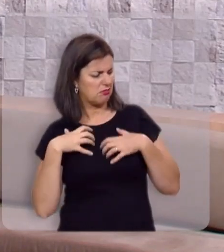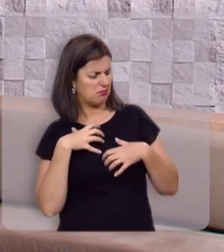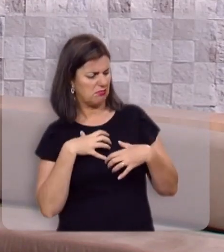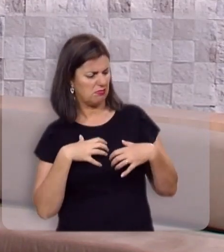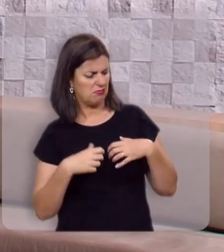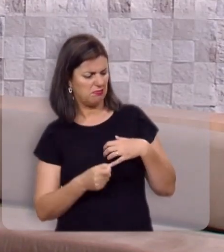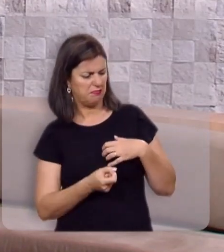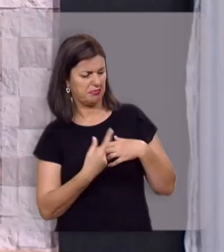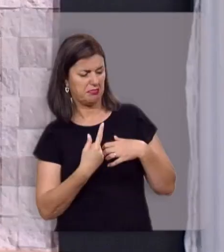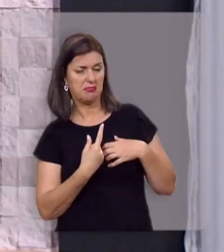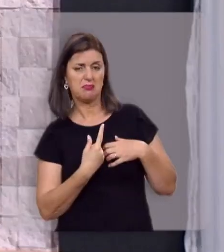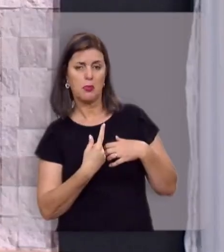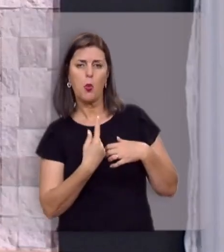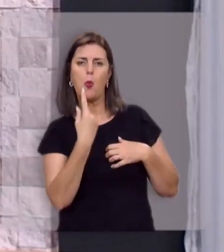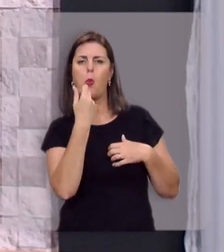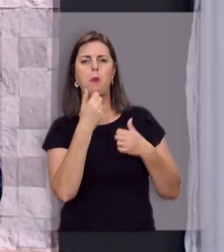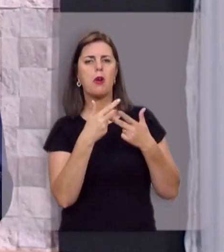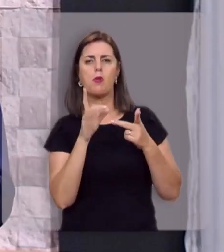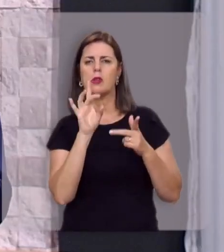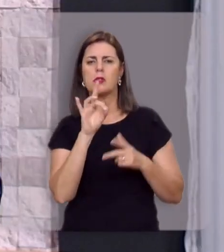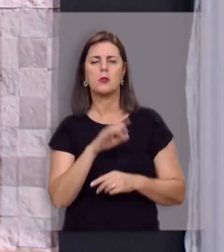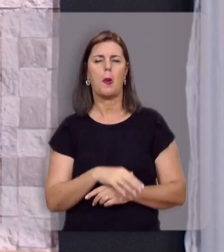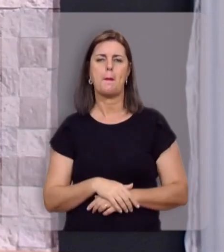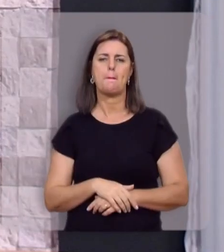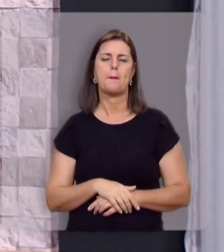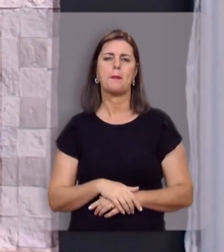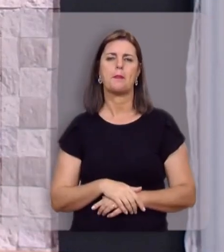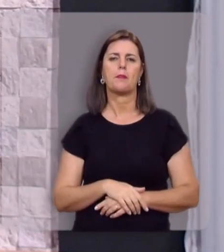aflige? Apenas uma coisa: